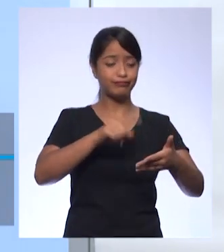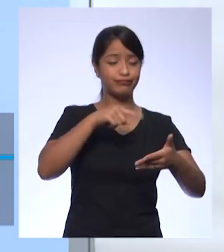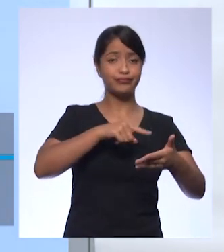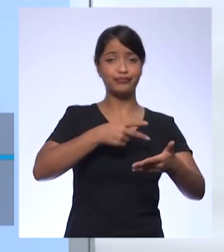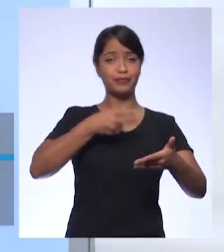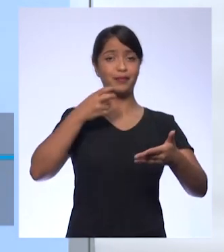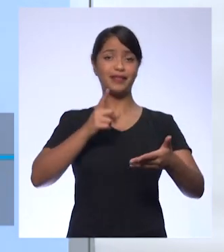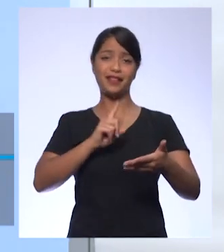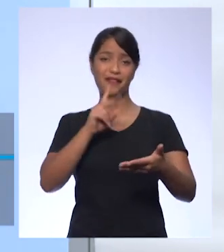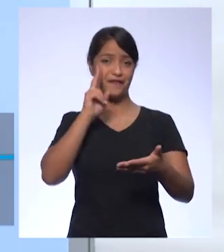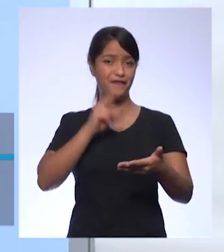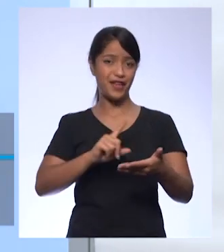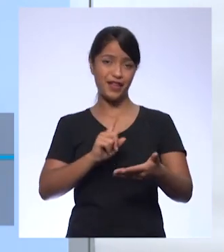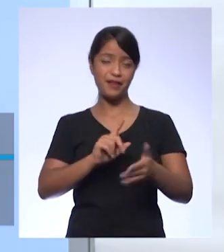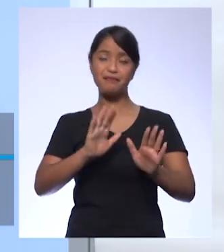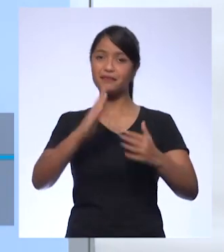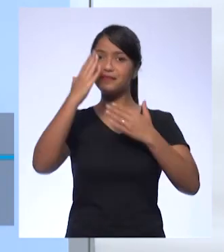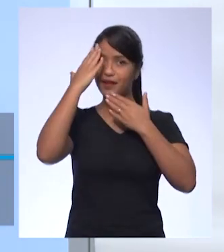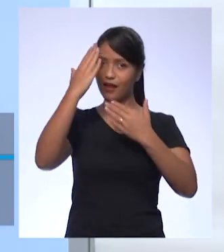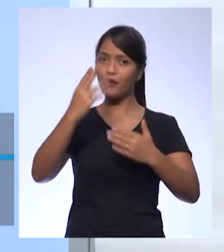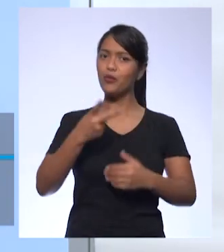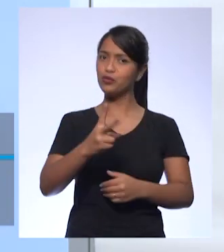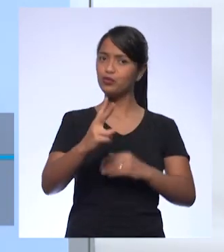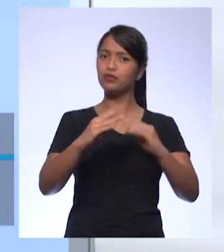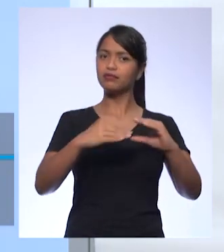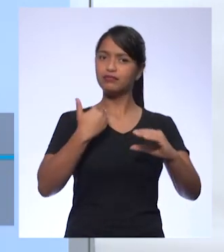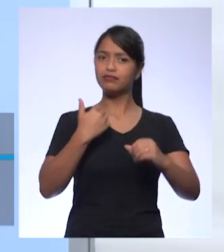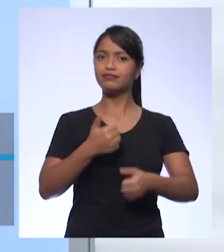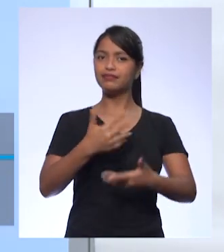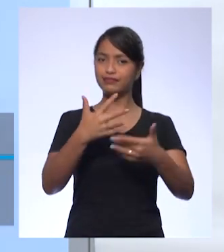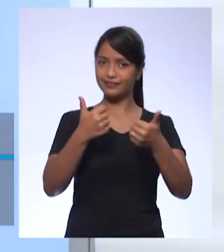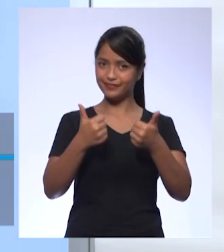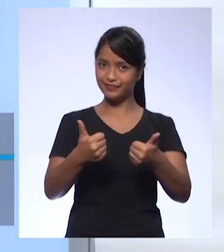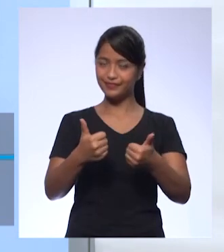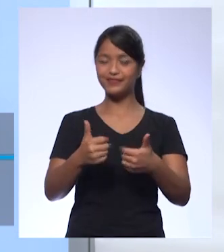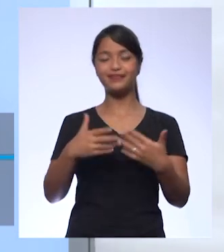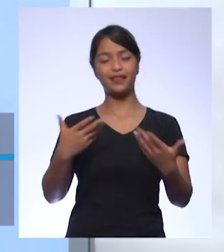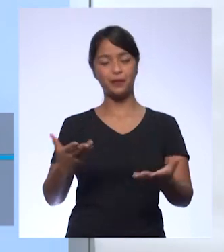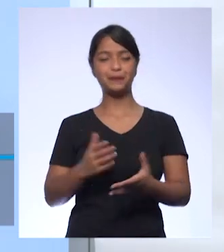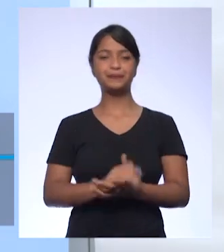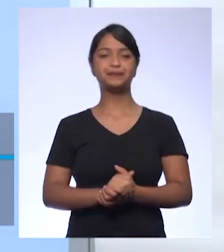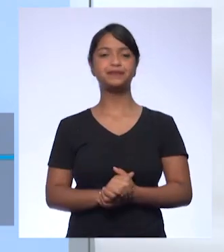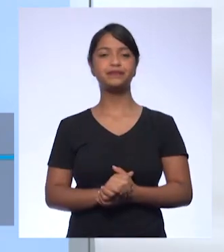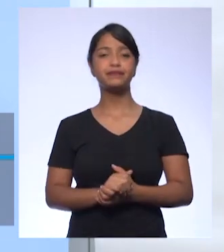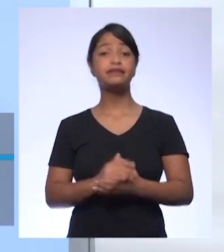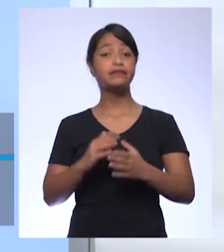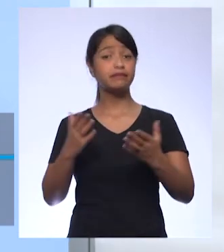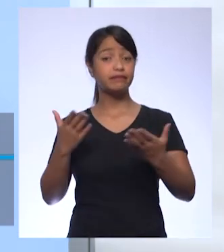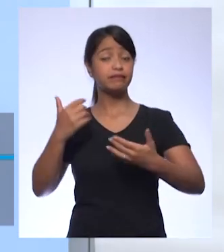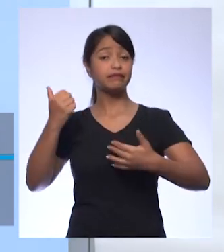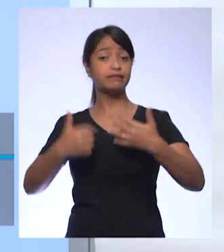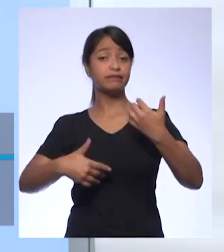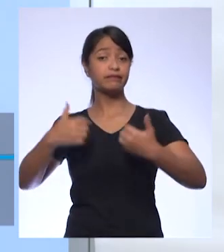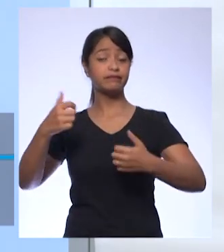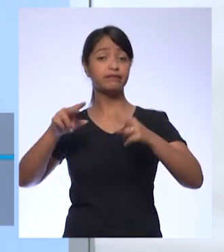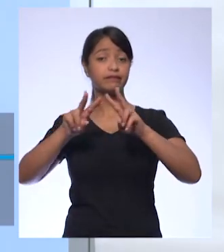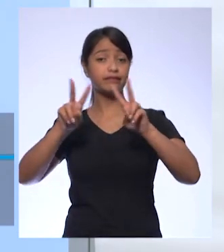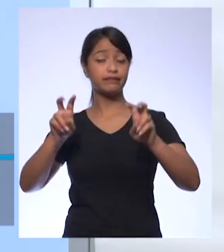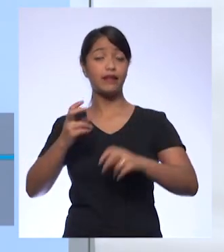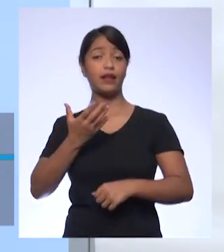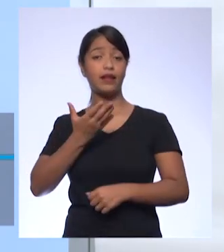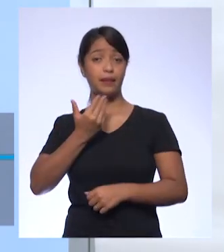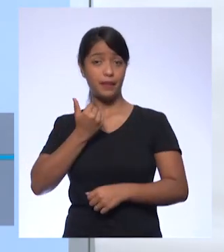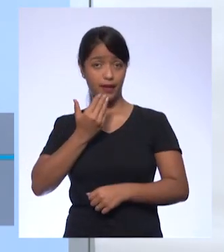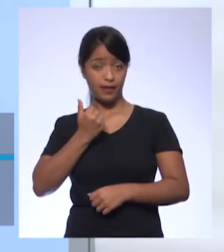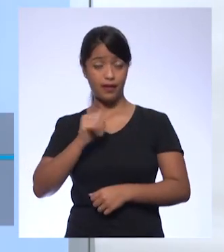tal, mas obrigado, continue colaborando, tá bom? Bom, então falamos sobre alimento e sobre nutriente. A gente